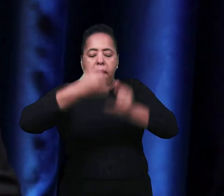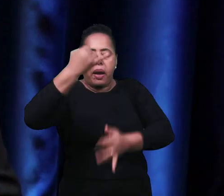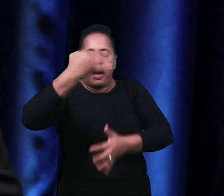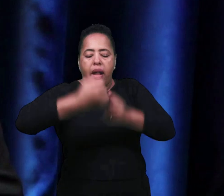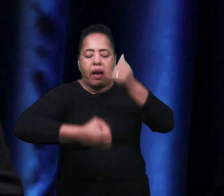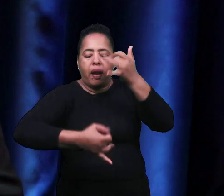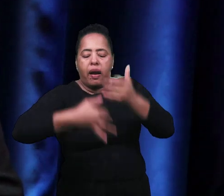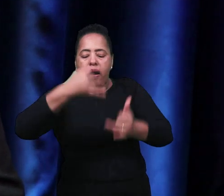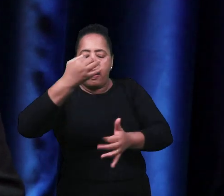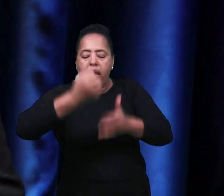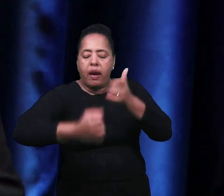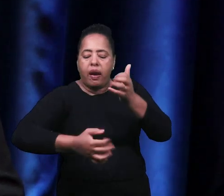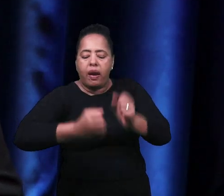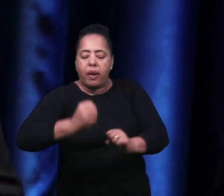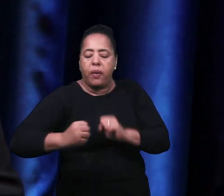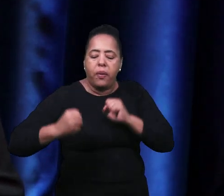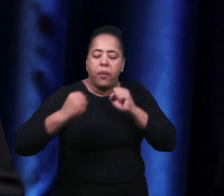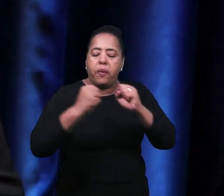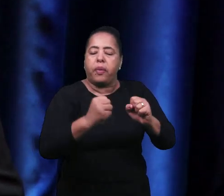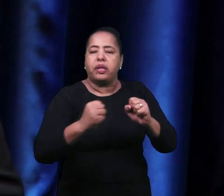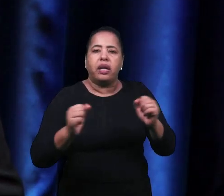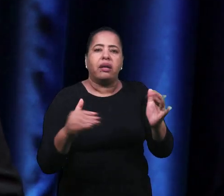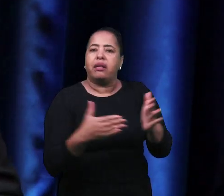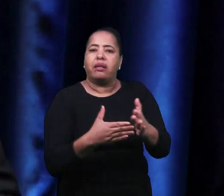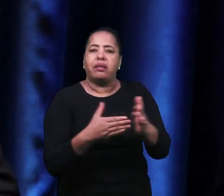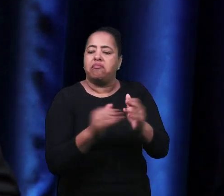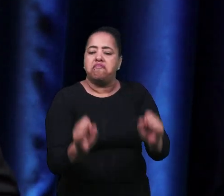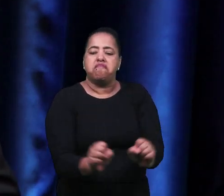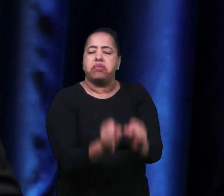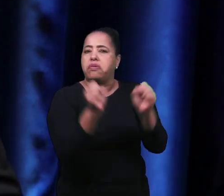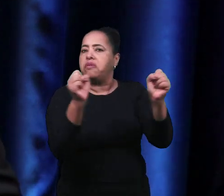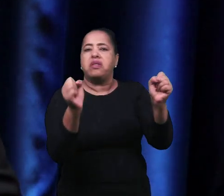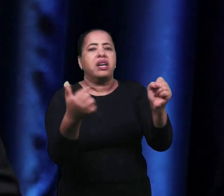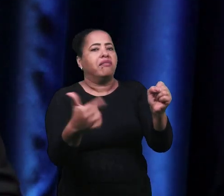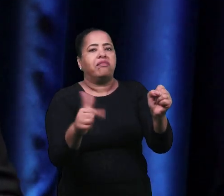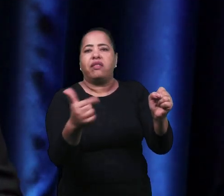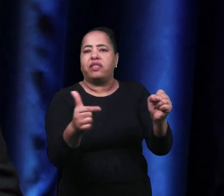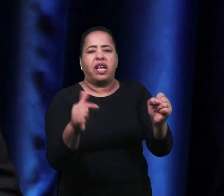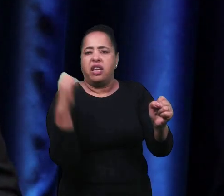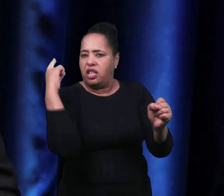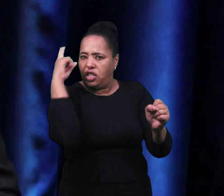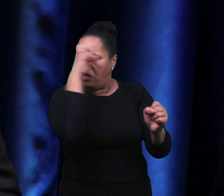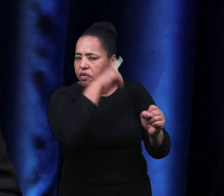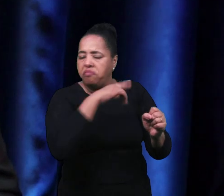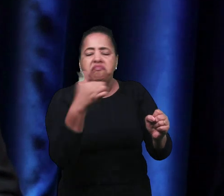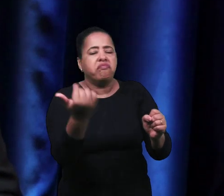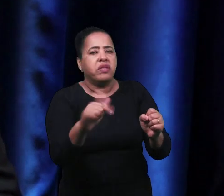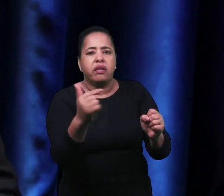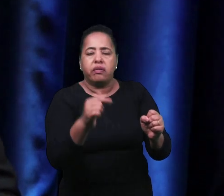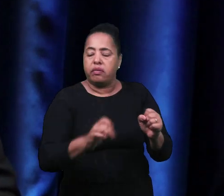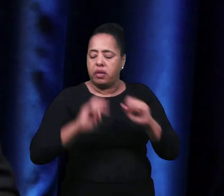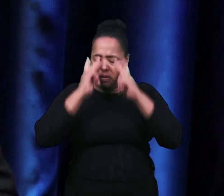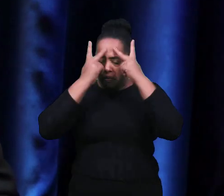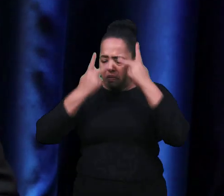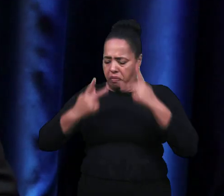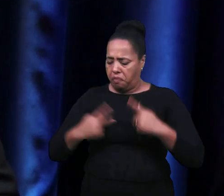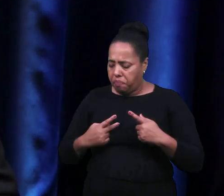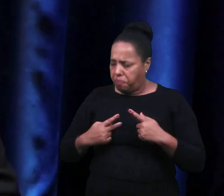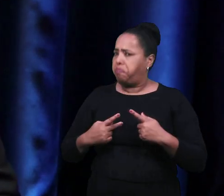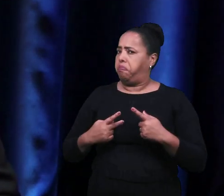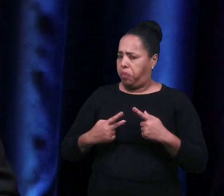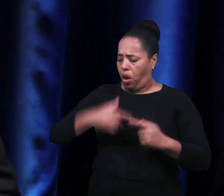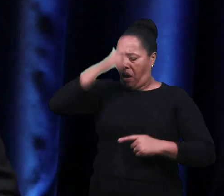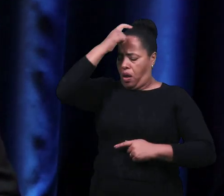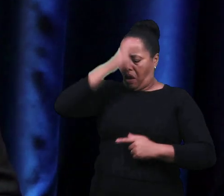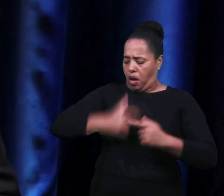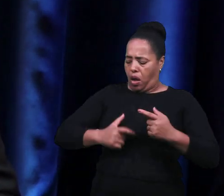poder, porque para Deus não há limites, não é impossível, não há nada difícil. Então, quando o homem, como servo, se coloca na